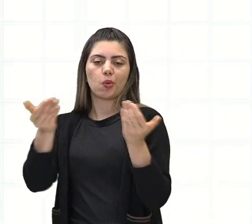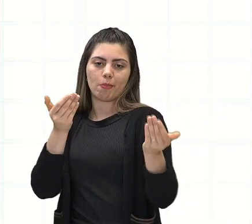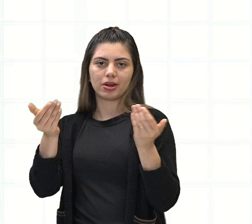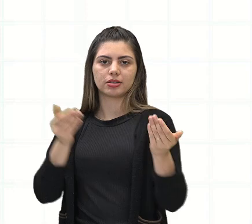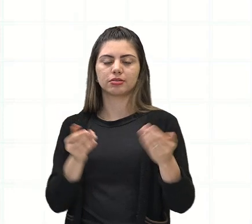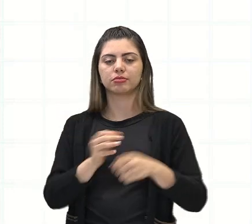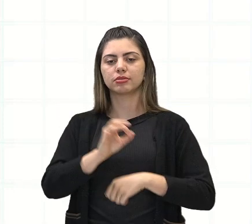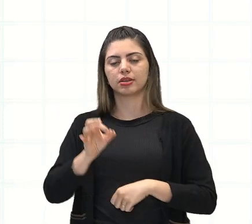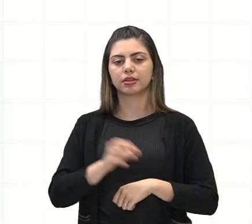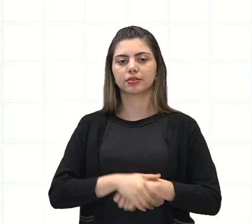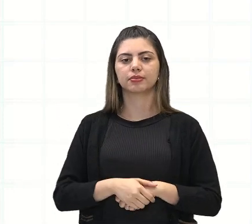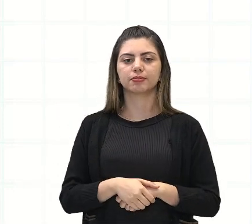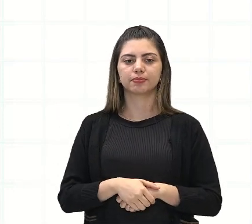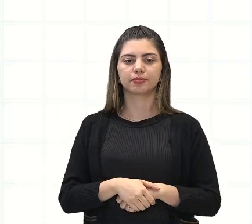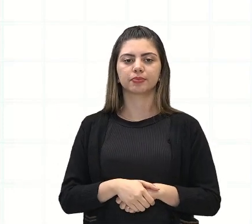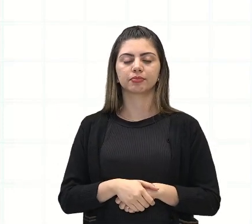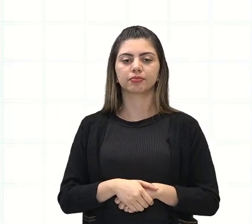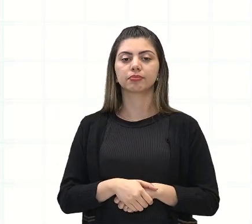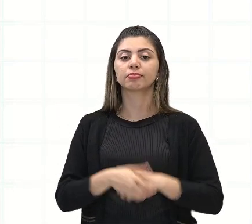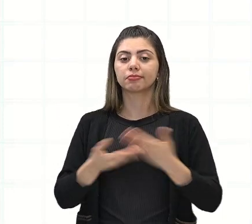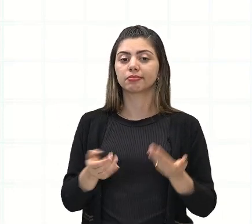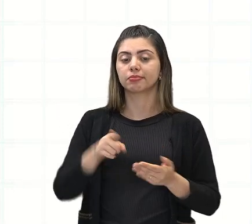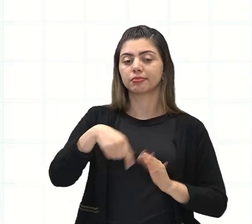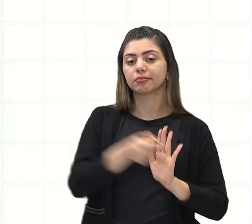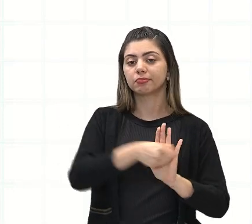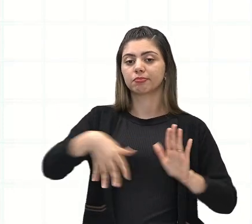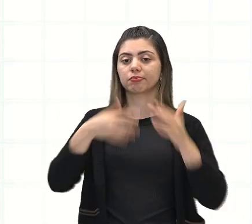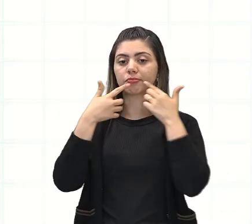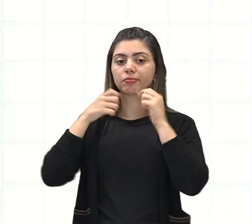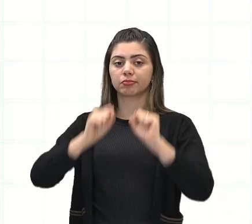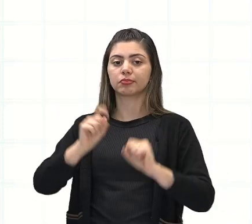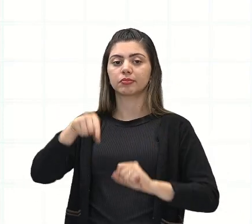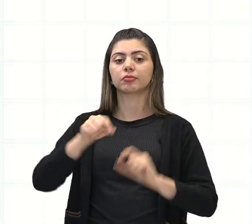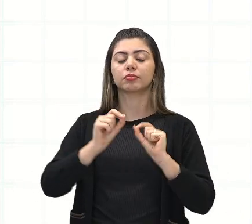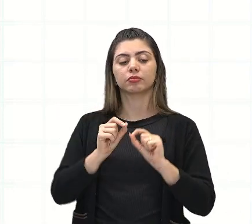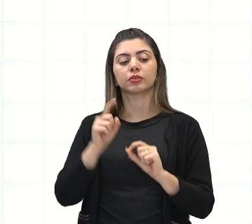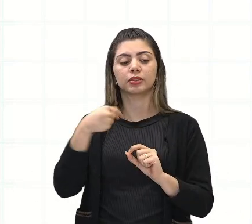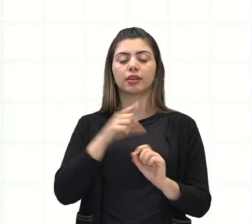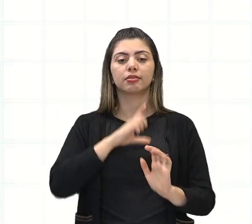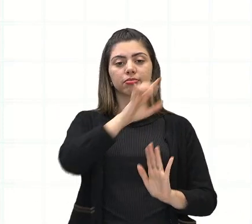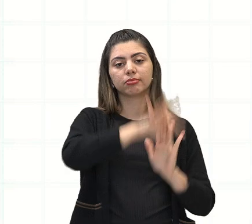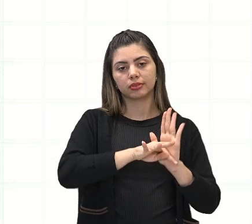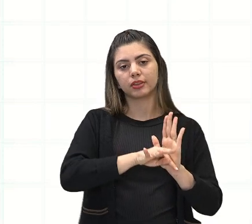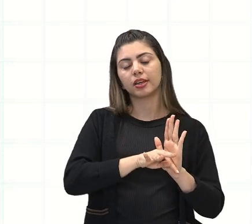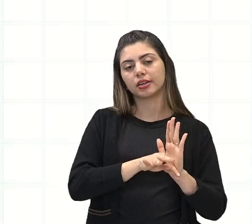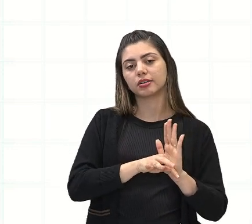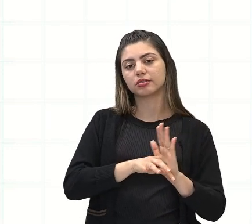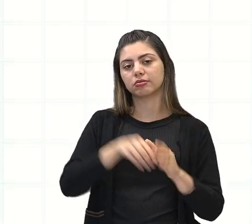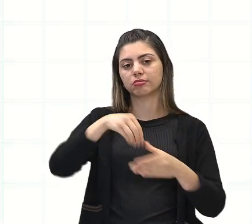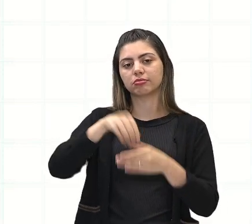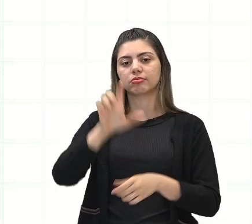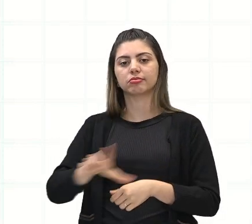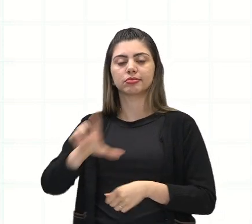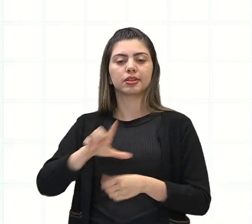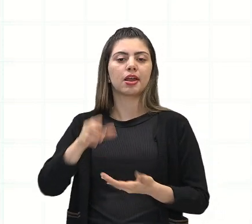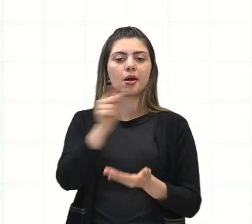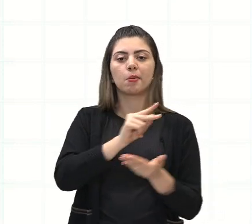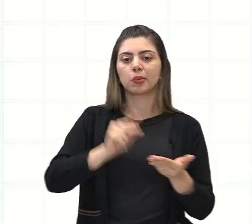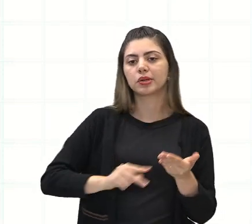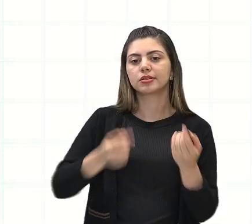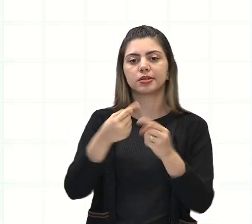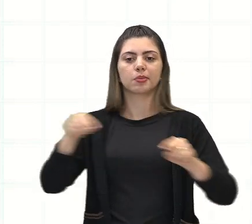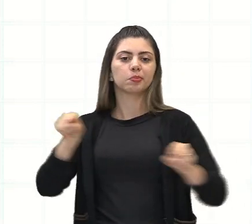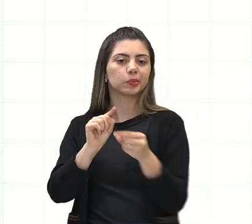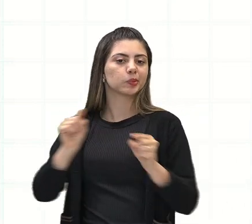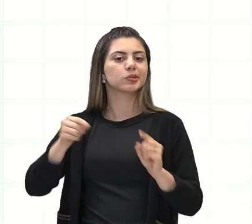no campo explícito. Essa figura de linguagem é comumente encontrada em textos literários, poesias, músicas e discursos, contribuindo para